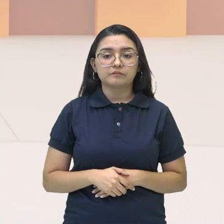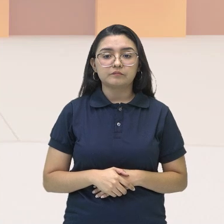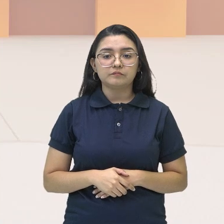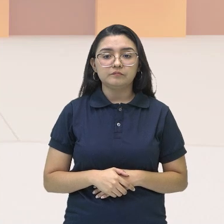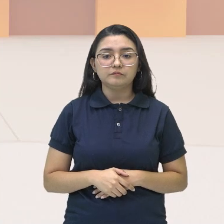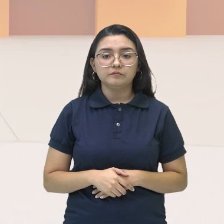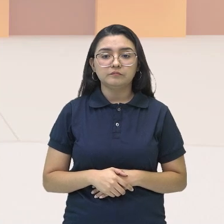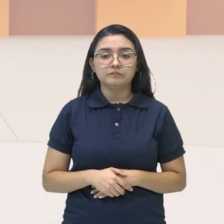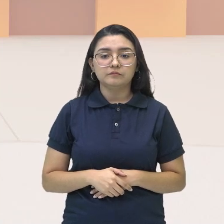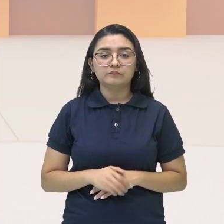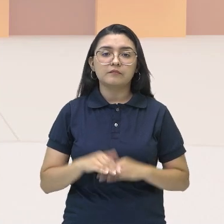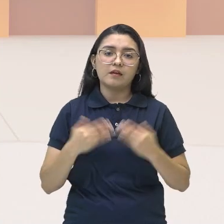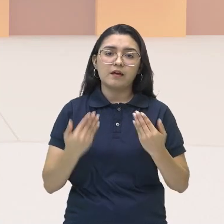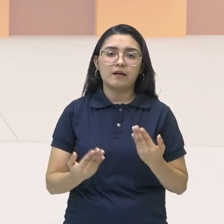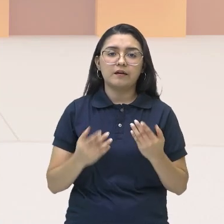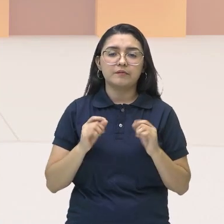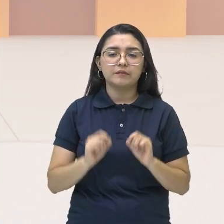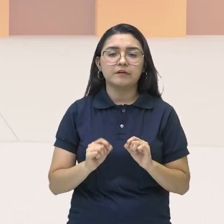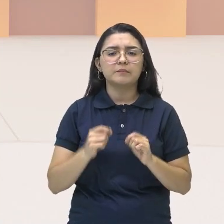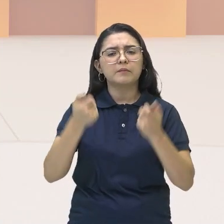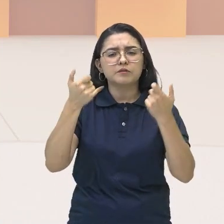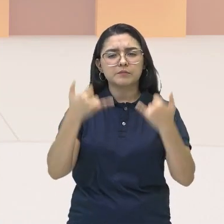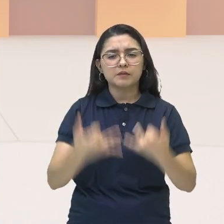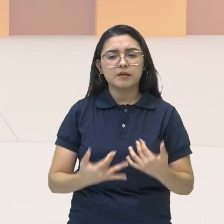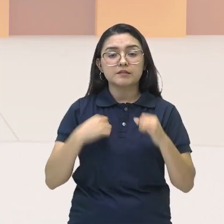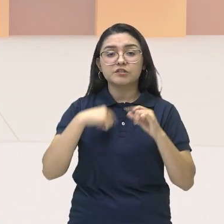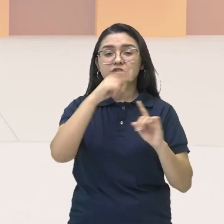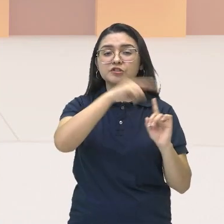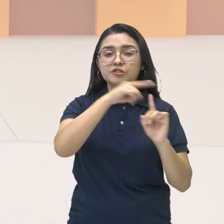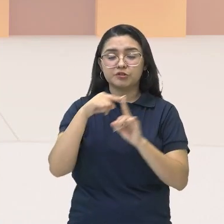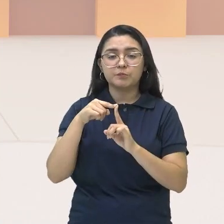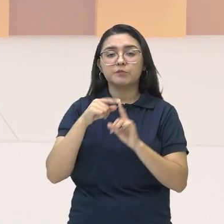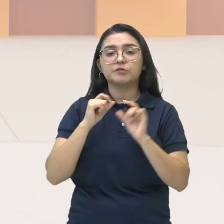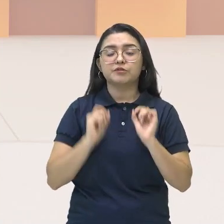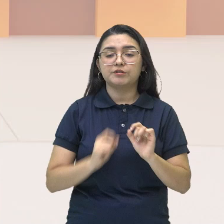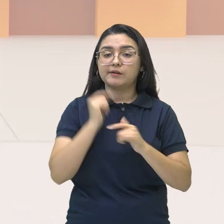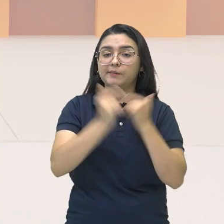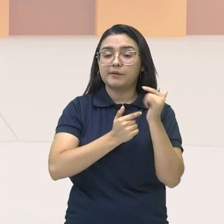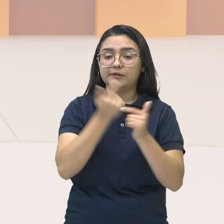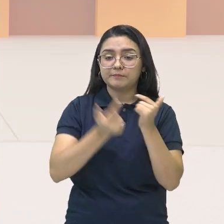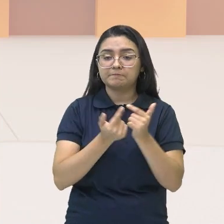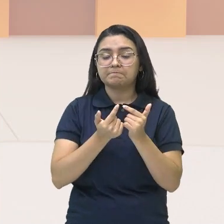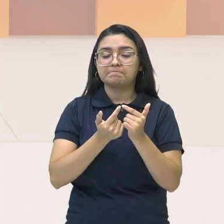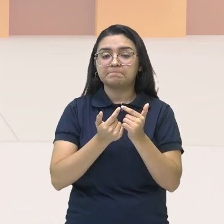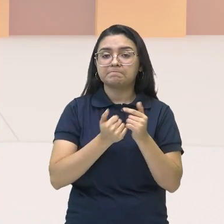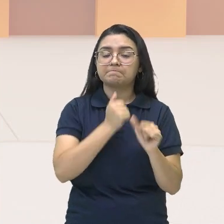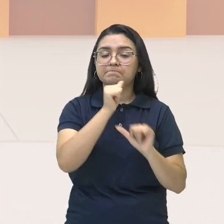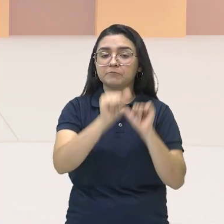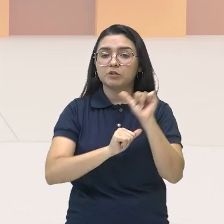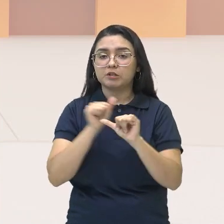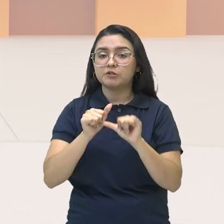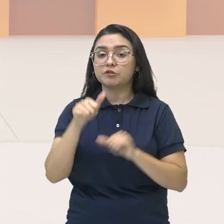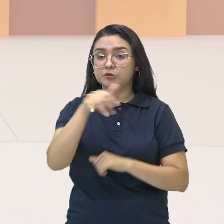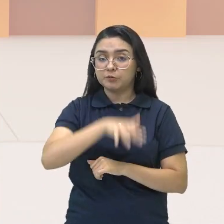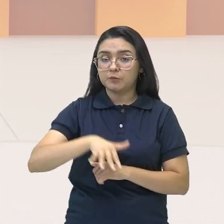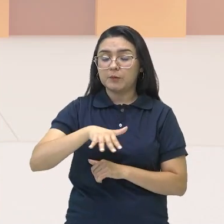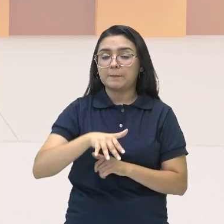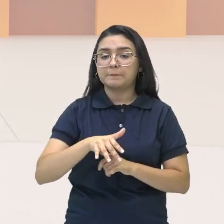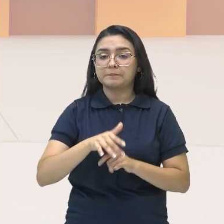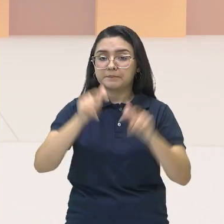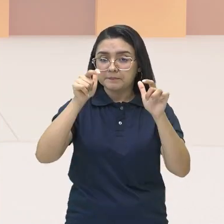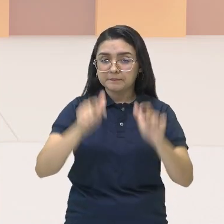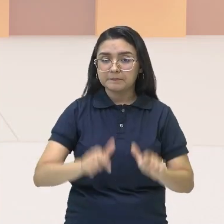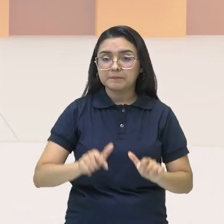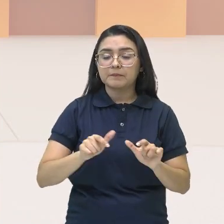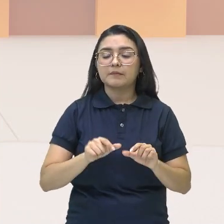podemos dizer da questão desse tipo de trabalho. Mudando de ambiente,